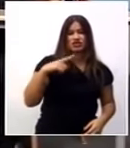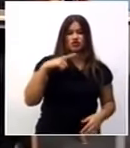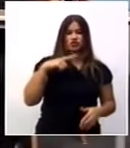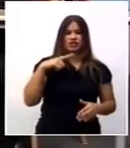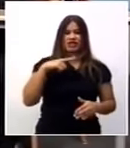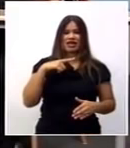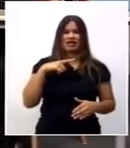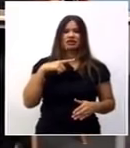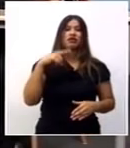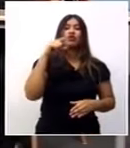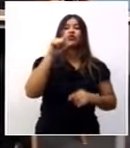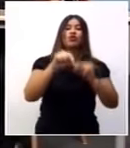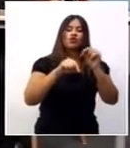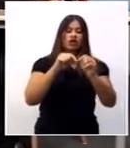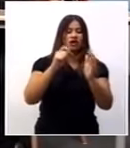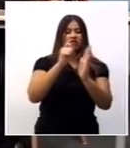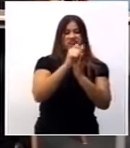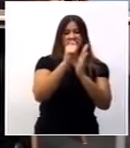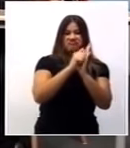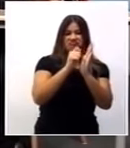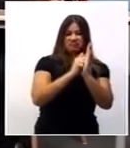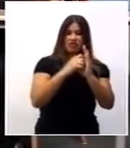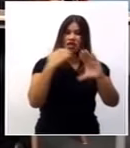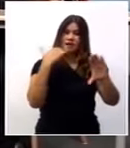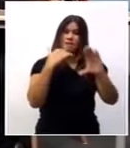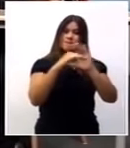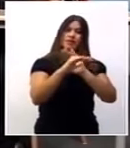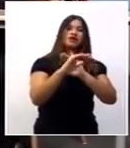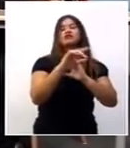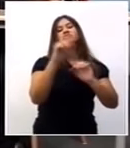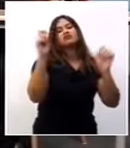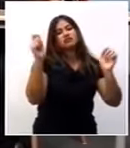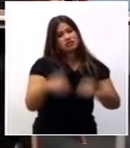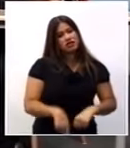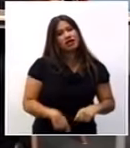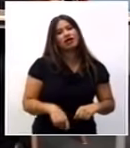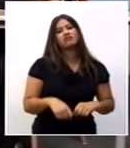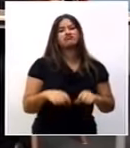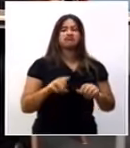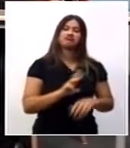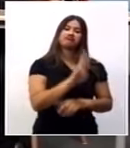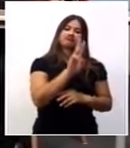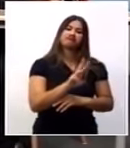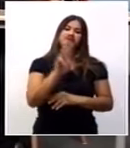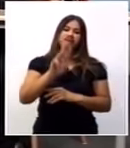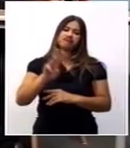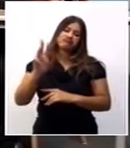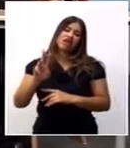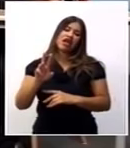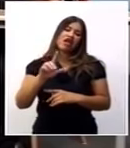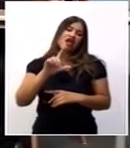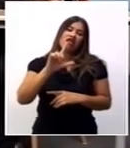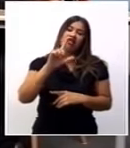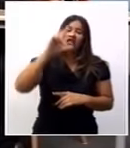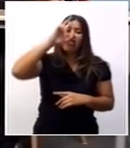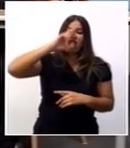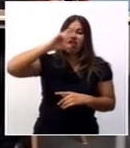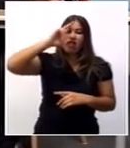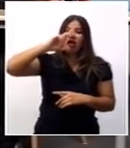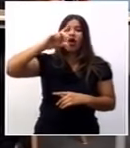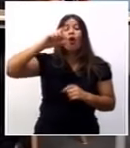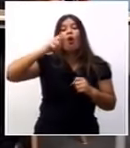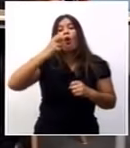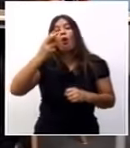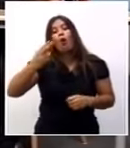eles deixam no site. Qualquer pessoa pode ir lá assistir a história de alguma pessoa, alguma lenda, alguma coisa que a pessoa viveu. Ela